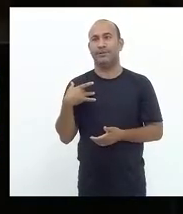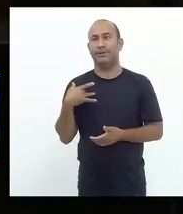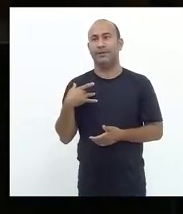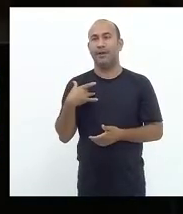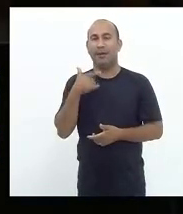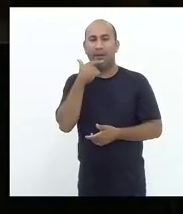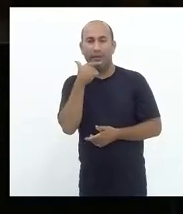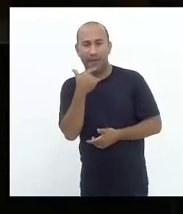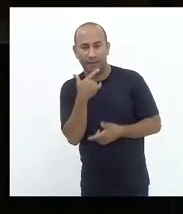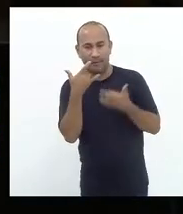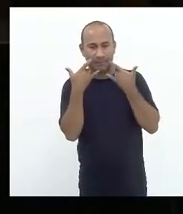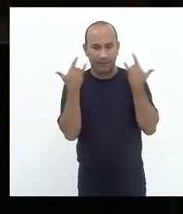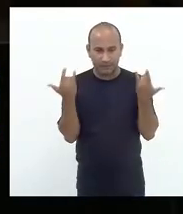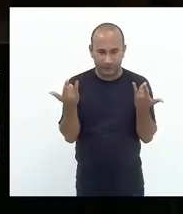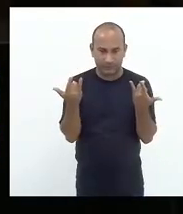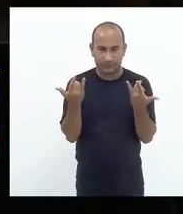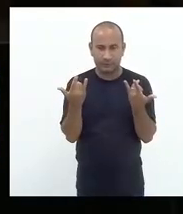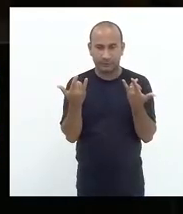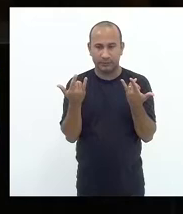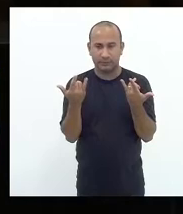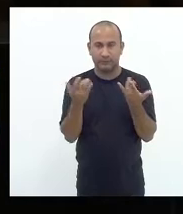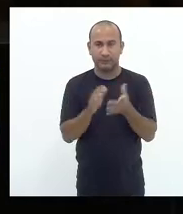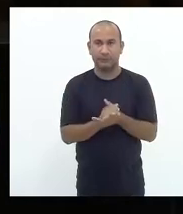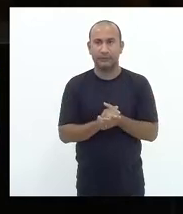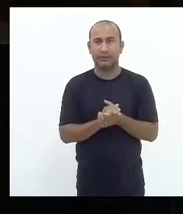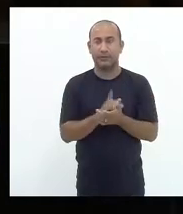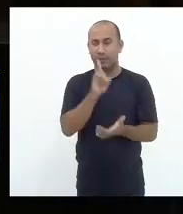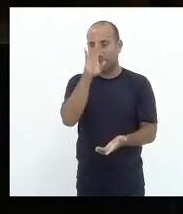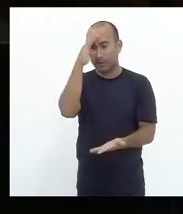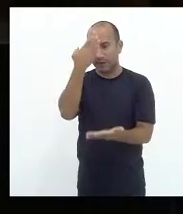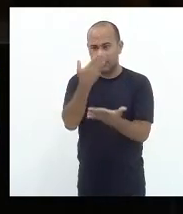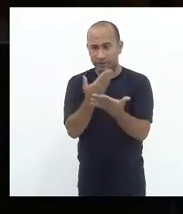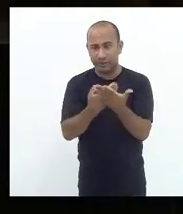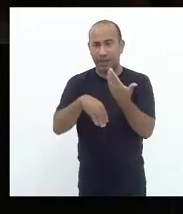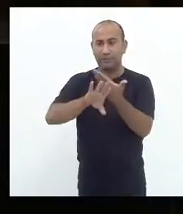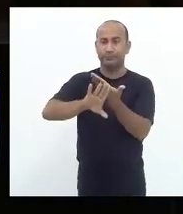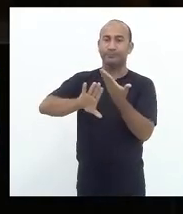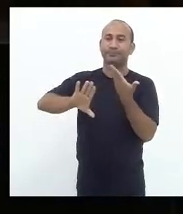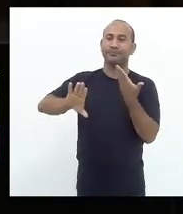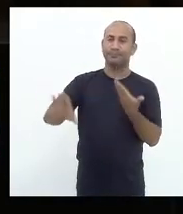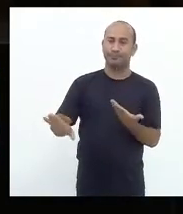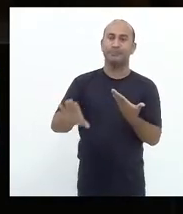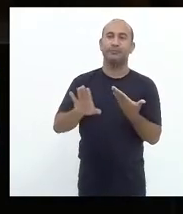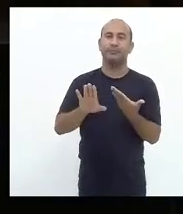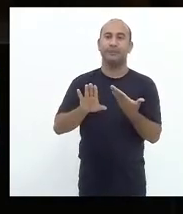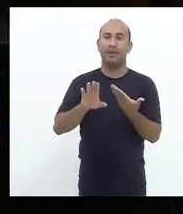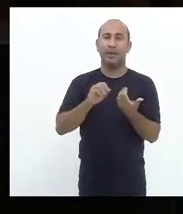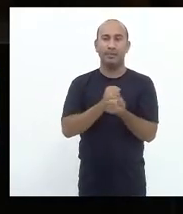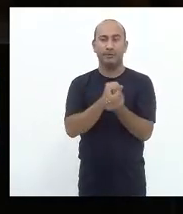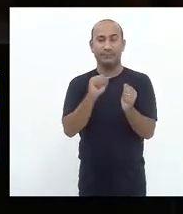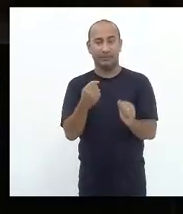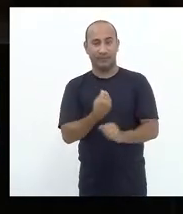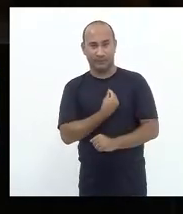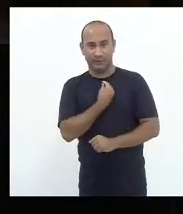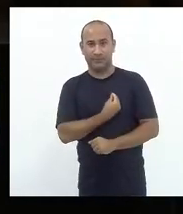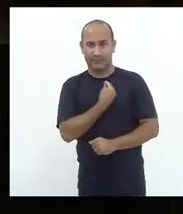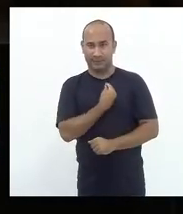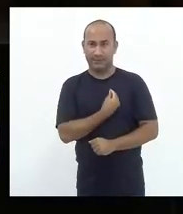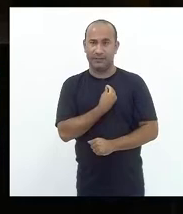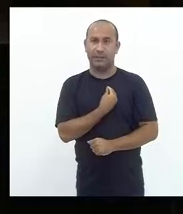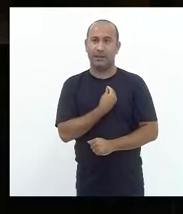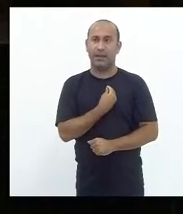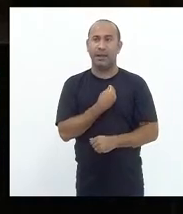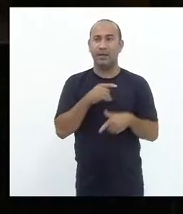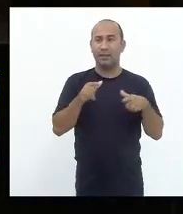das máscaras, desdenhar do isolamento social, desdenhar da possibilidade de sobrevivência,